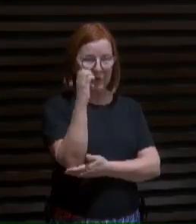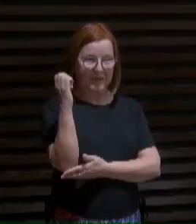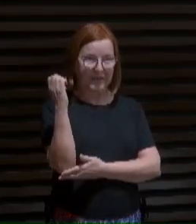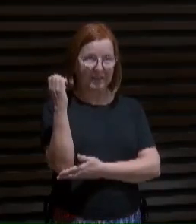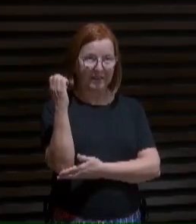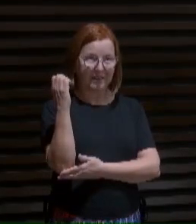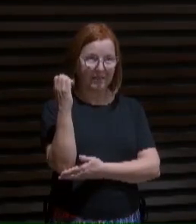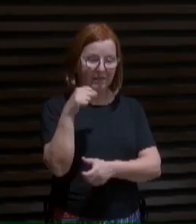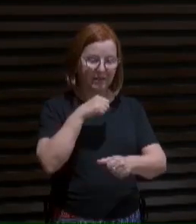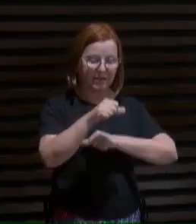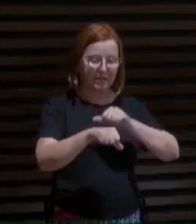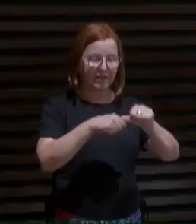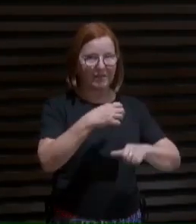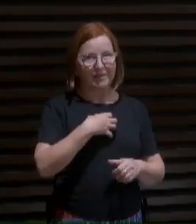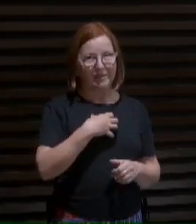transtorna a natureza humana,